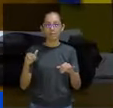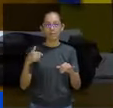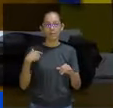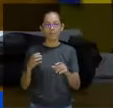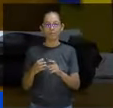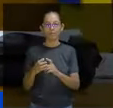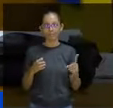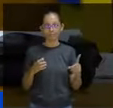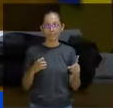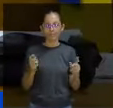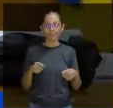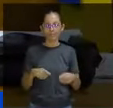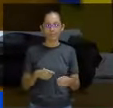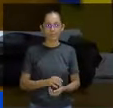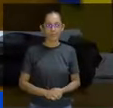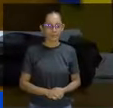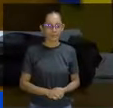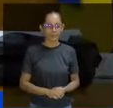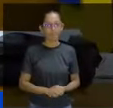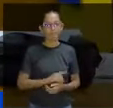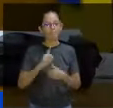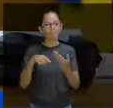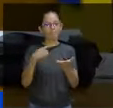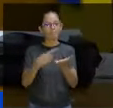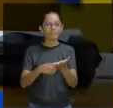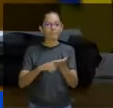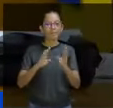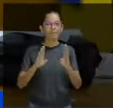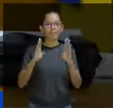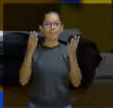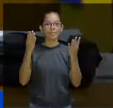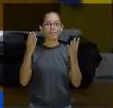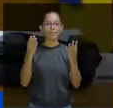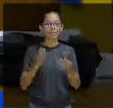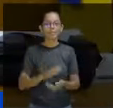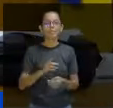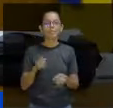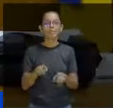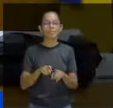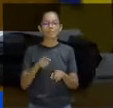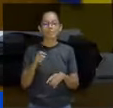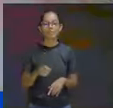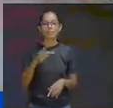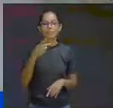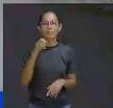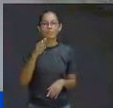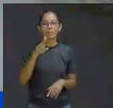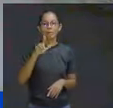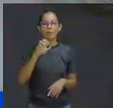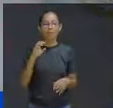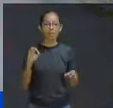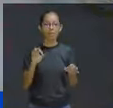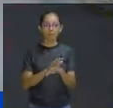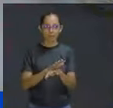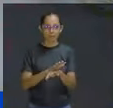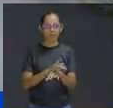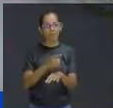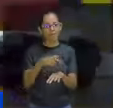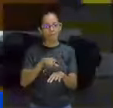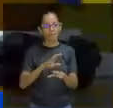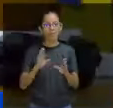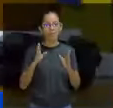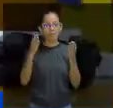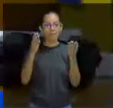dele, e aí faremos toda a festa de despedida, eu e Paulo, naquela sessão do dia 31, né, Paulo? Logicamente, que